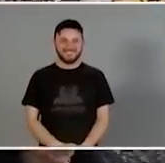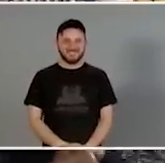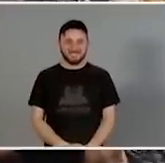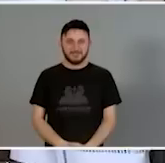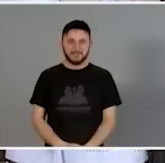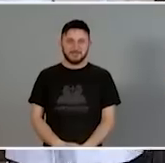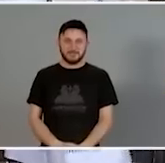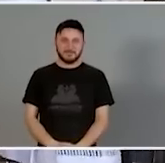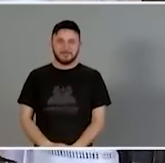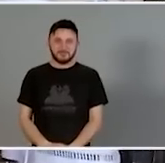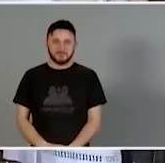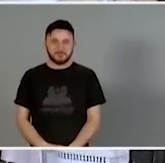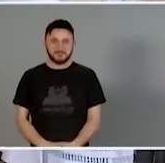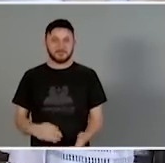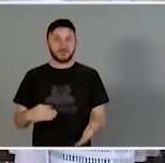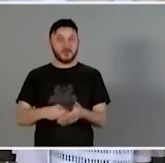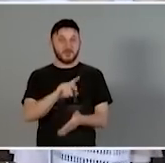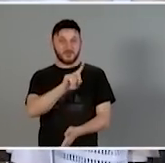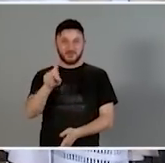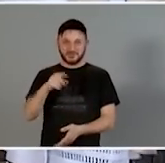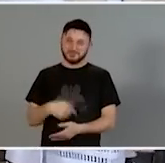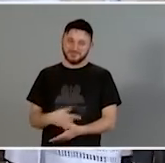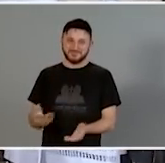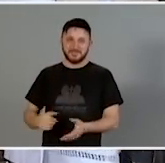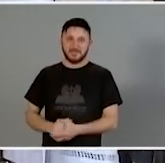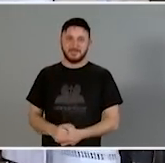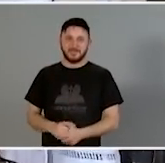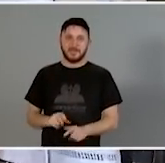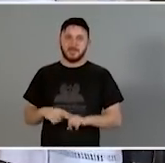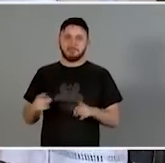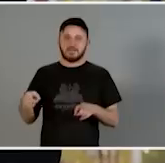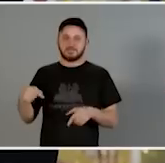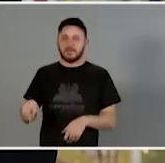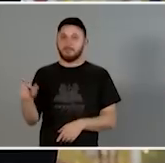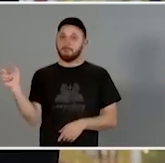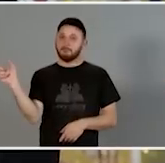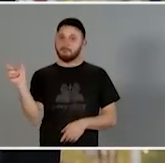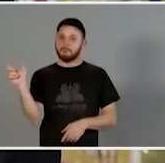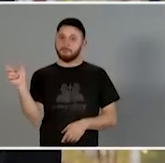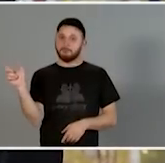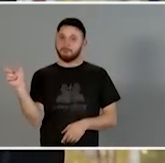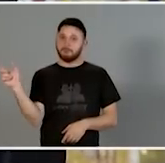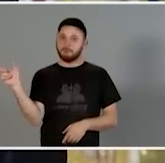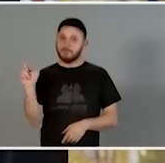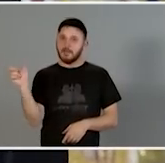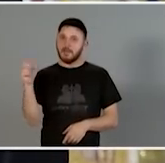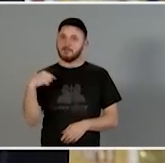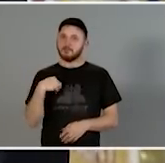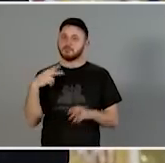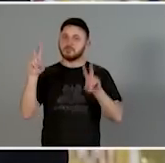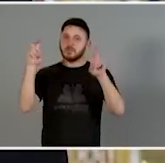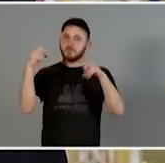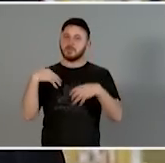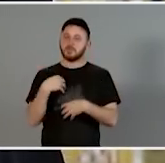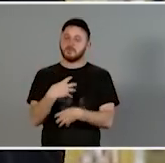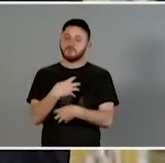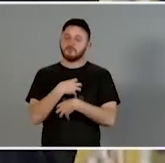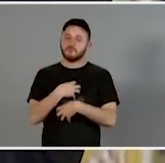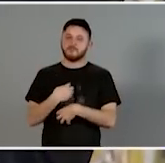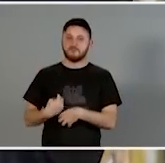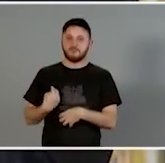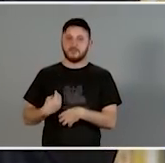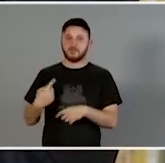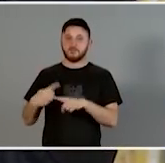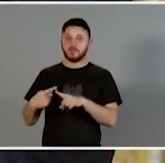Devia deixar ele por último. E olha, essa palavra é minha lexio divina, padre. Eu era